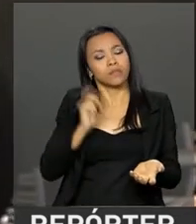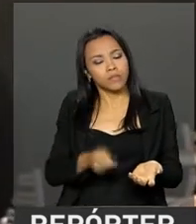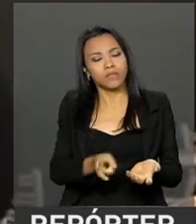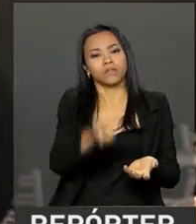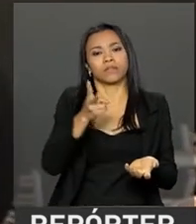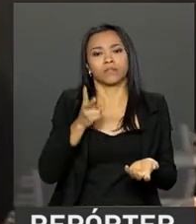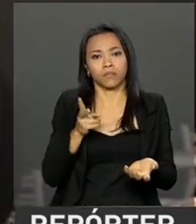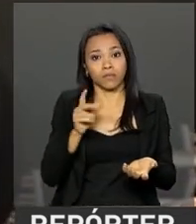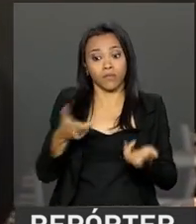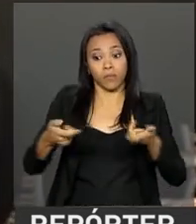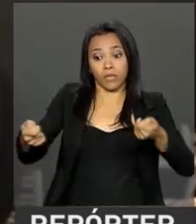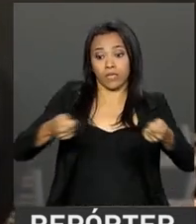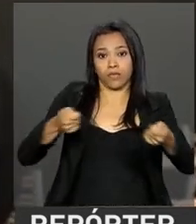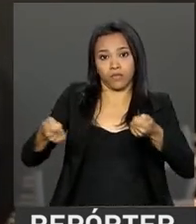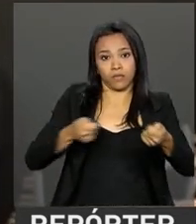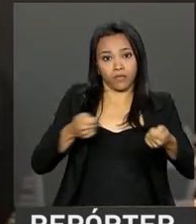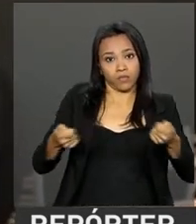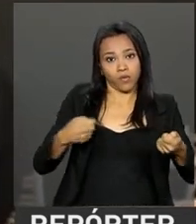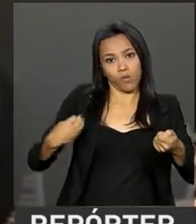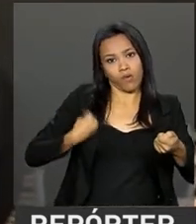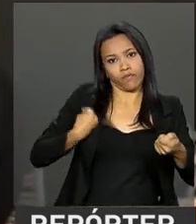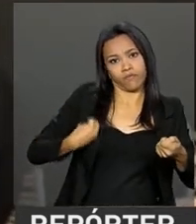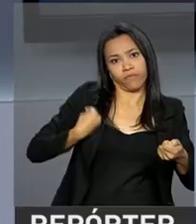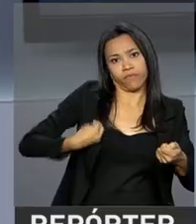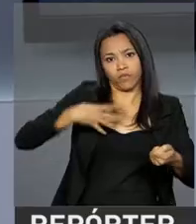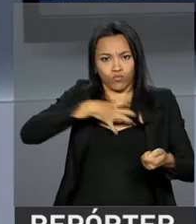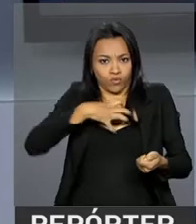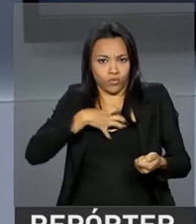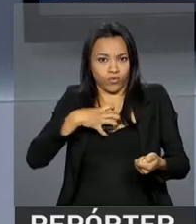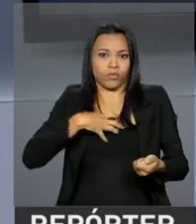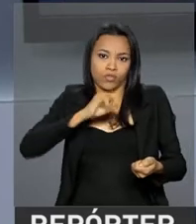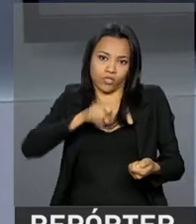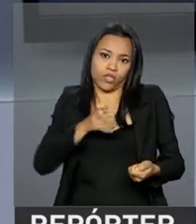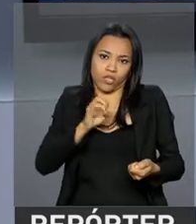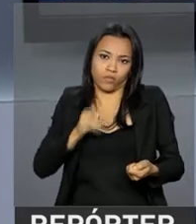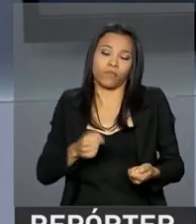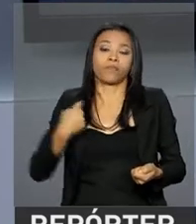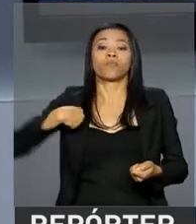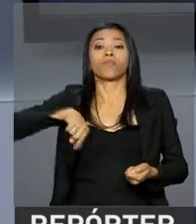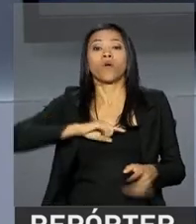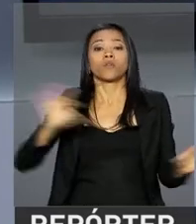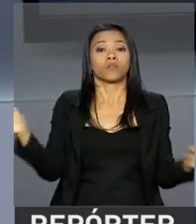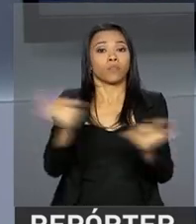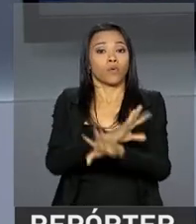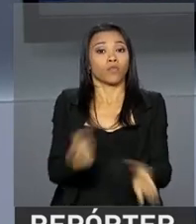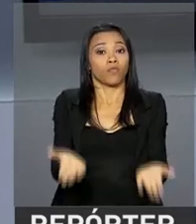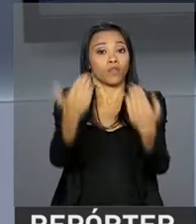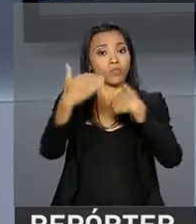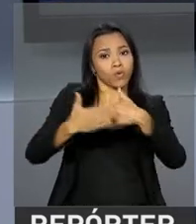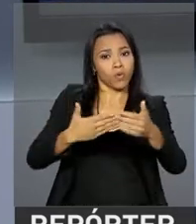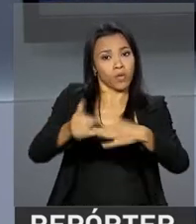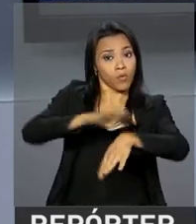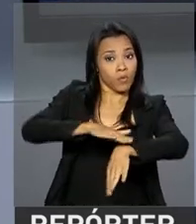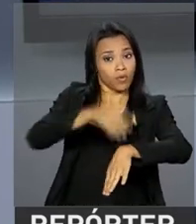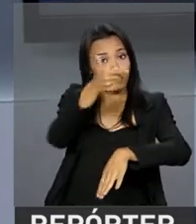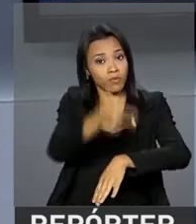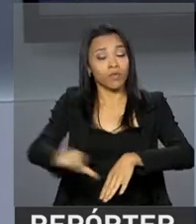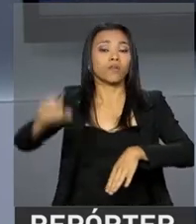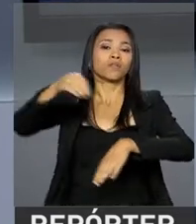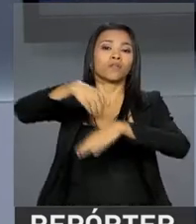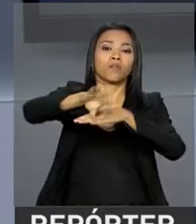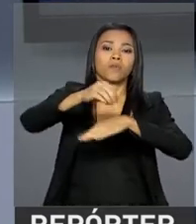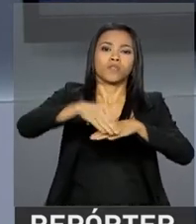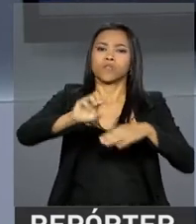estar equilibrada com o seu estilo de vida. Nós ficamos por aqui. Voltamos a qualquer momento com outras